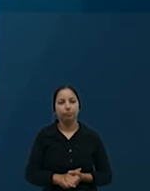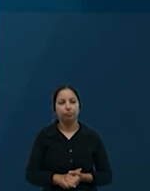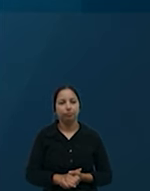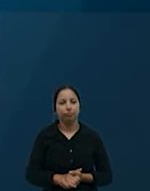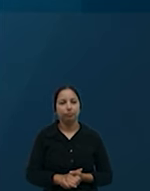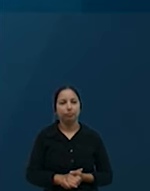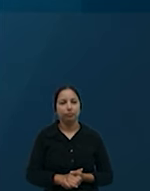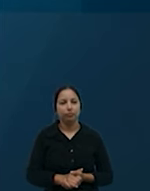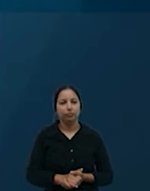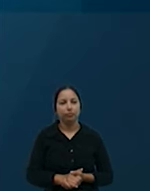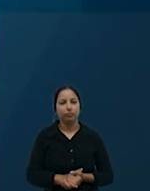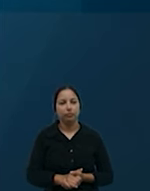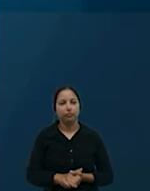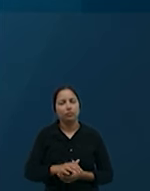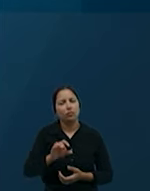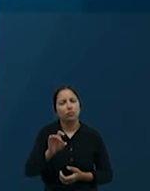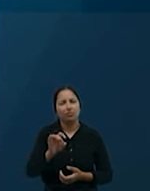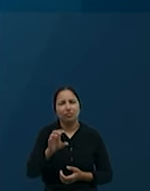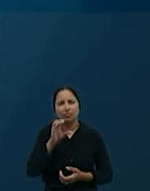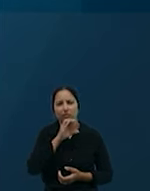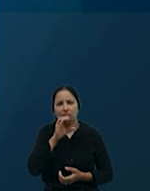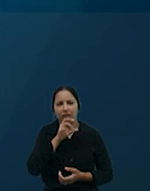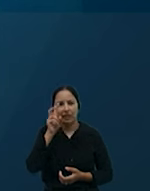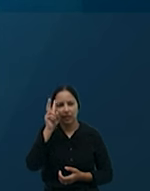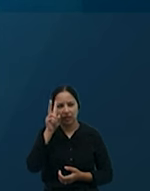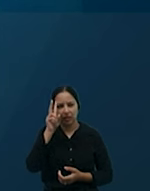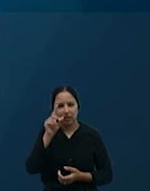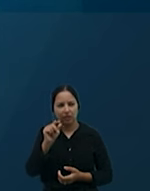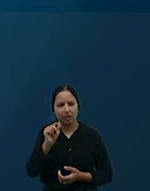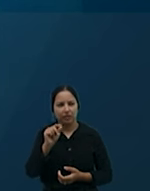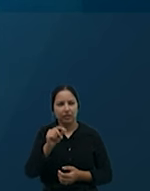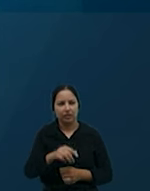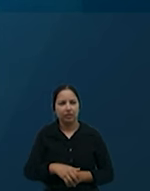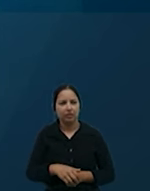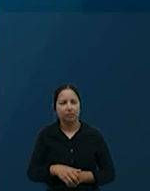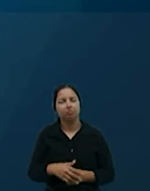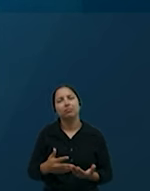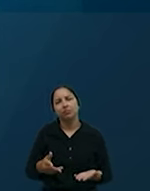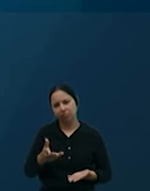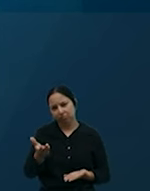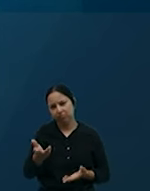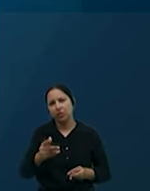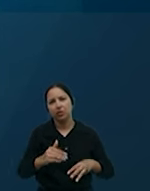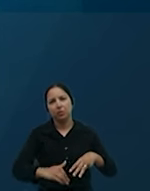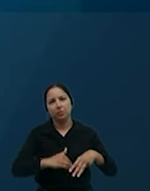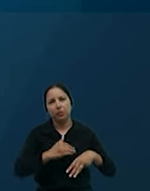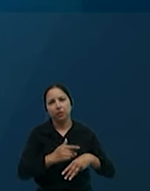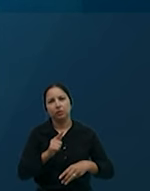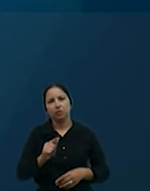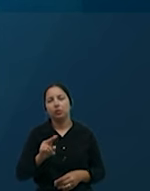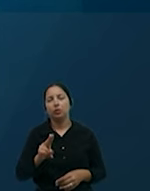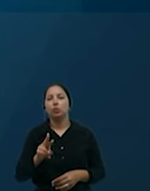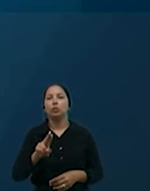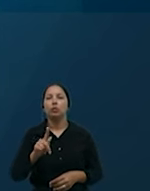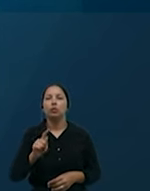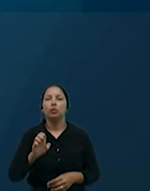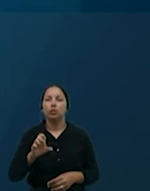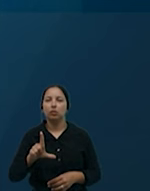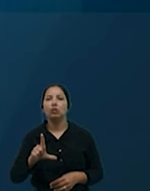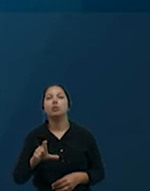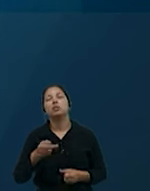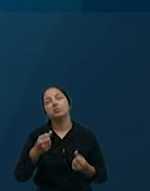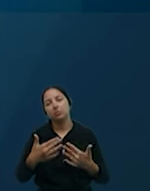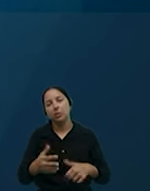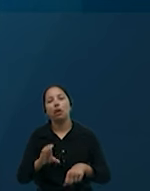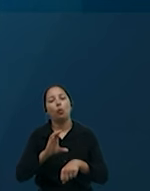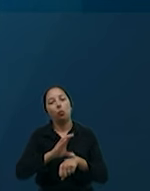Só rapidamente, só lembrar, né, ministro Gurgel tem absoluta razão, né, quando indica, né, que é a Constituição que